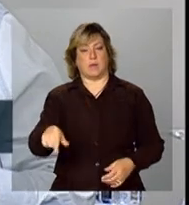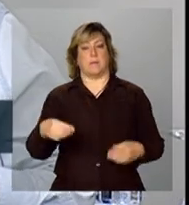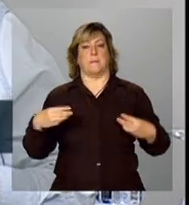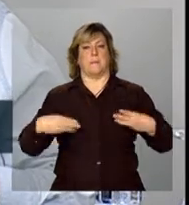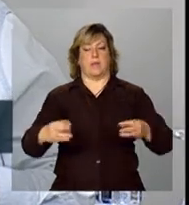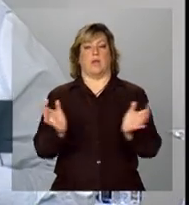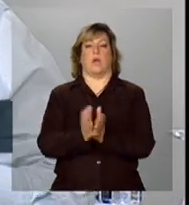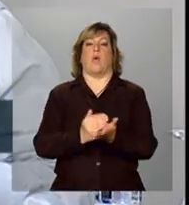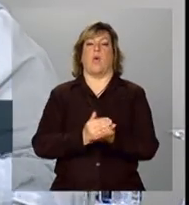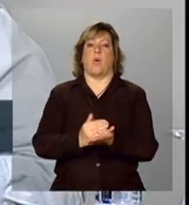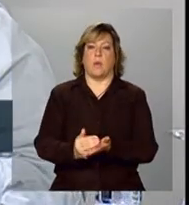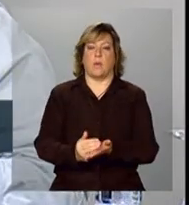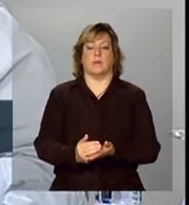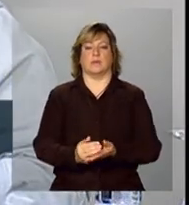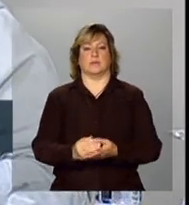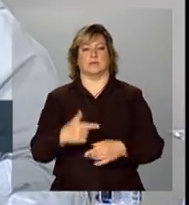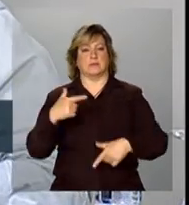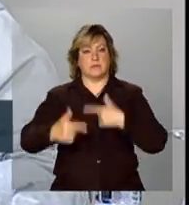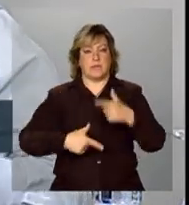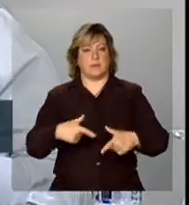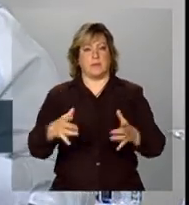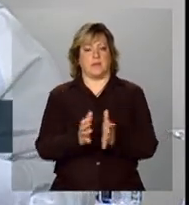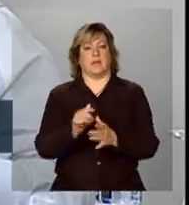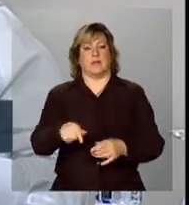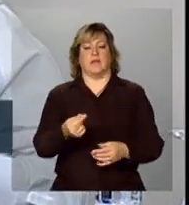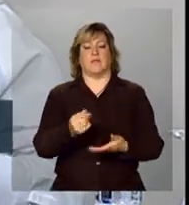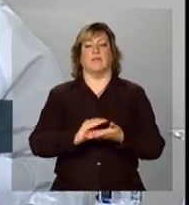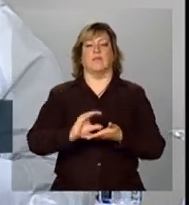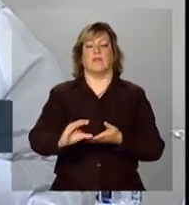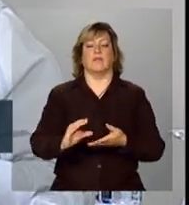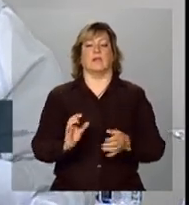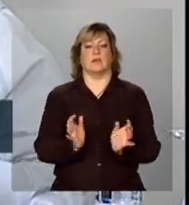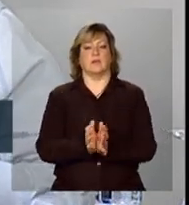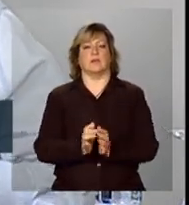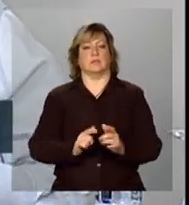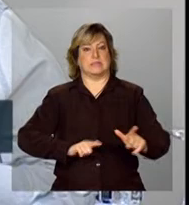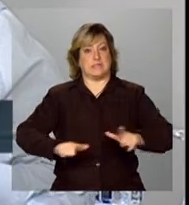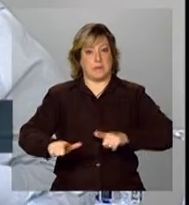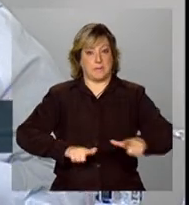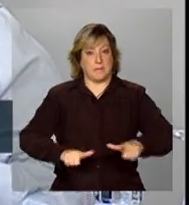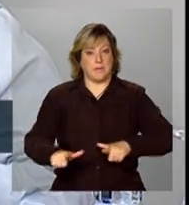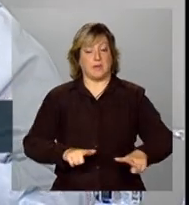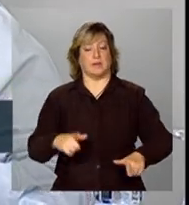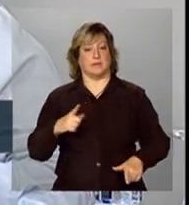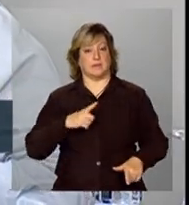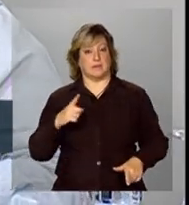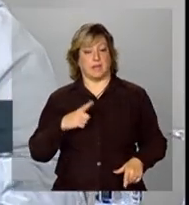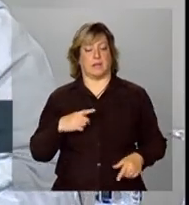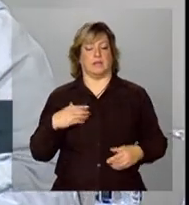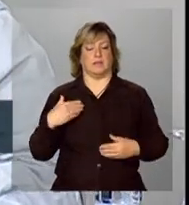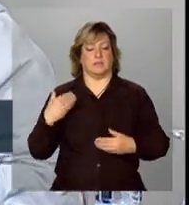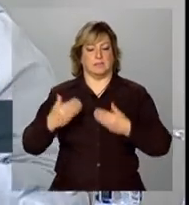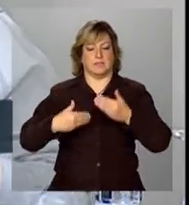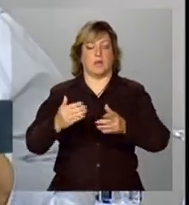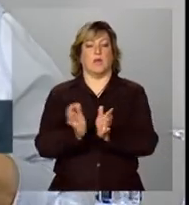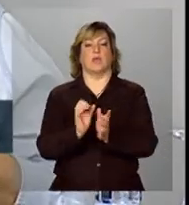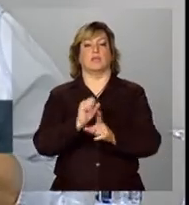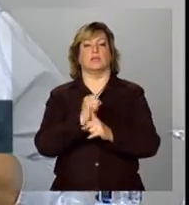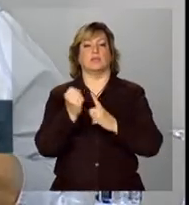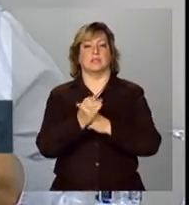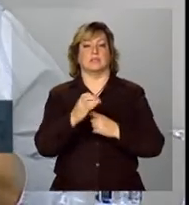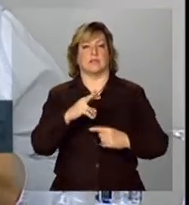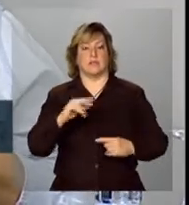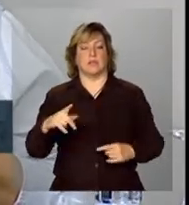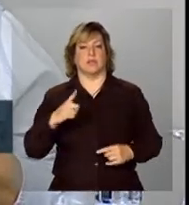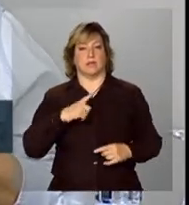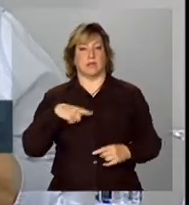investir, de fato, no CAI, começa a financiar iniciativas que vêm sendo conduzidas pela sociedade civil, no